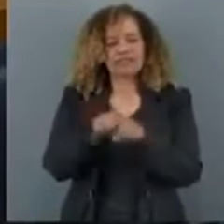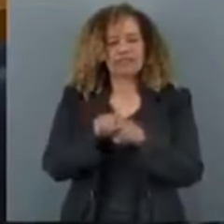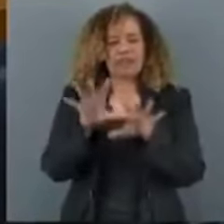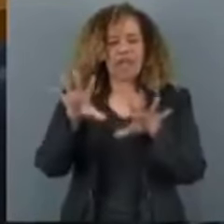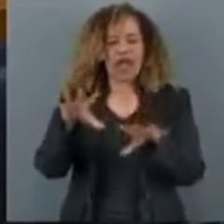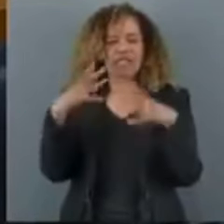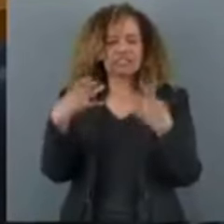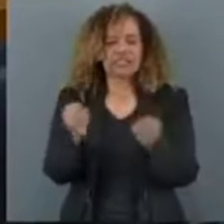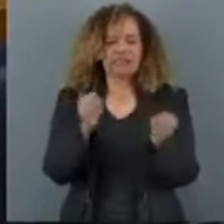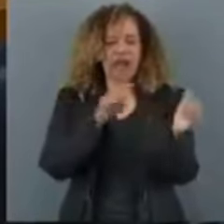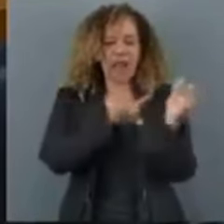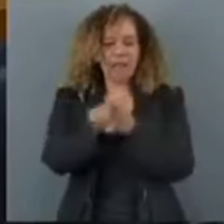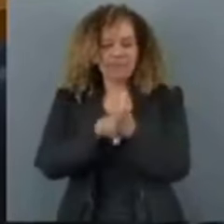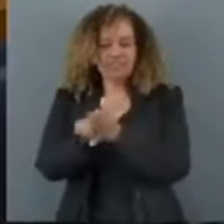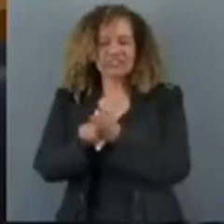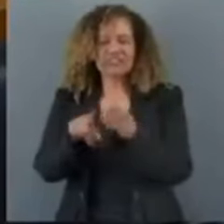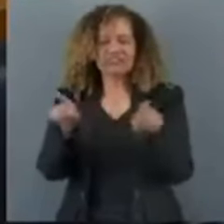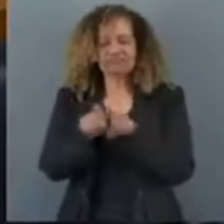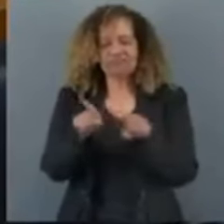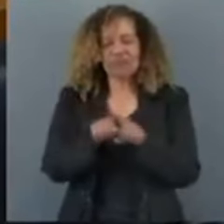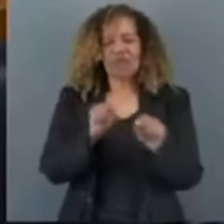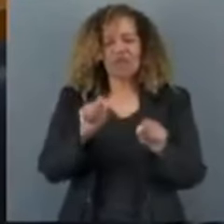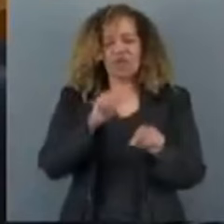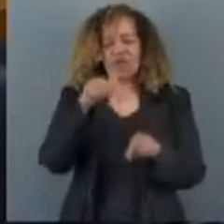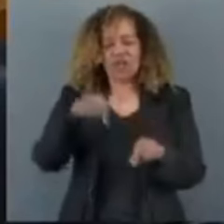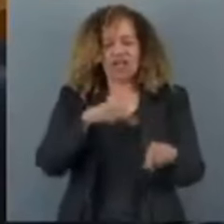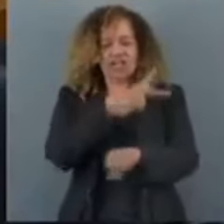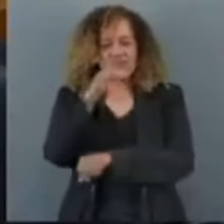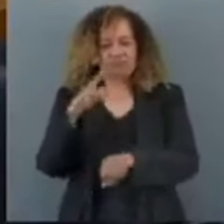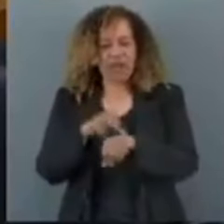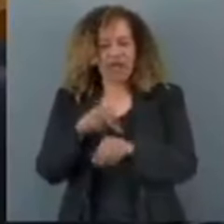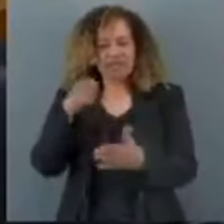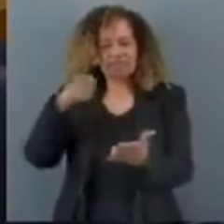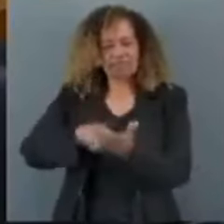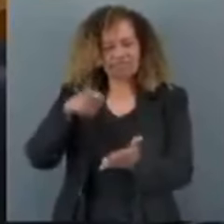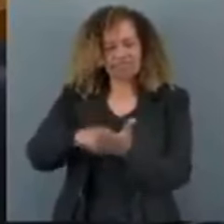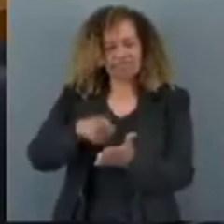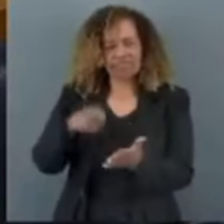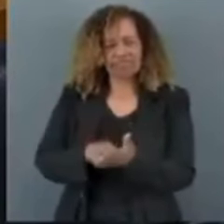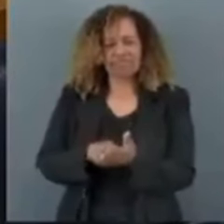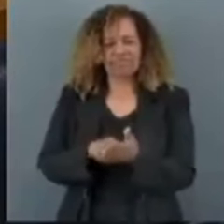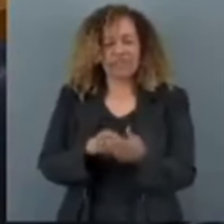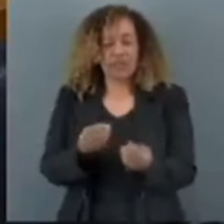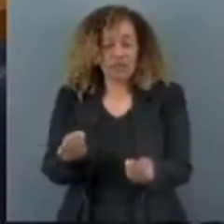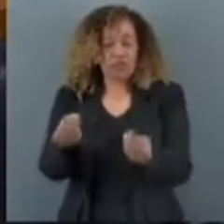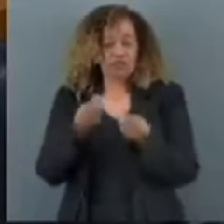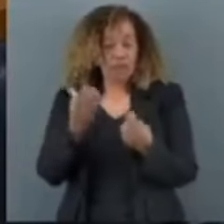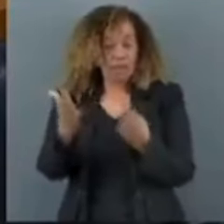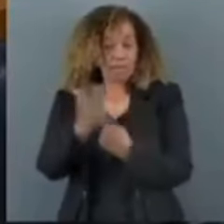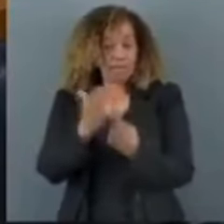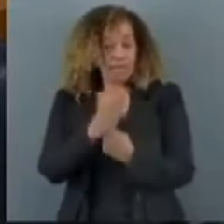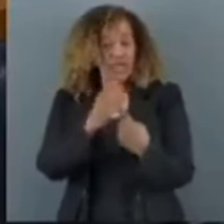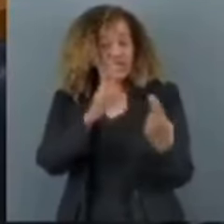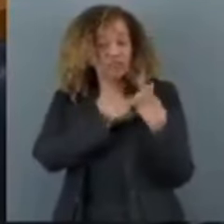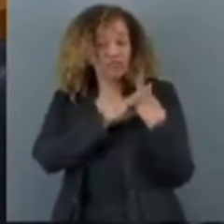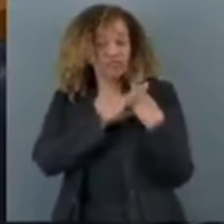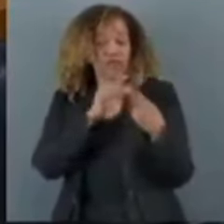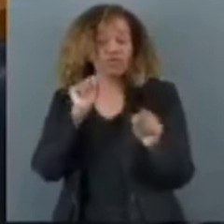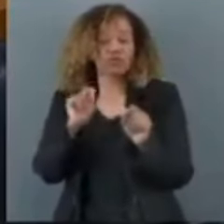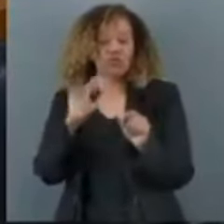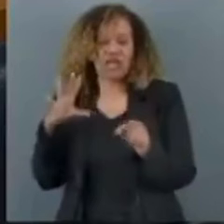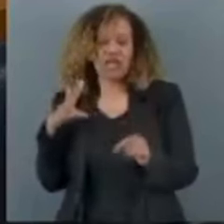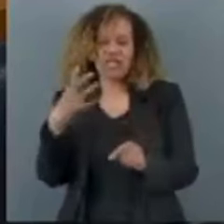impondo a fragmentação deste país e impondo sobre nós a responsabilidade de salvar o